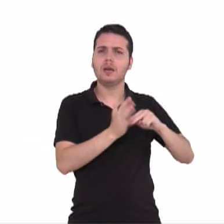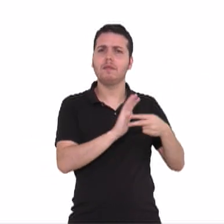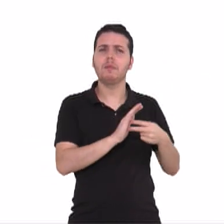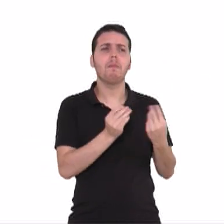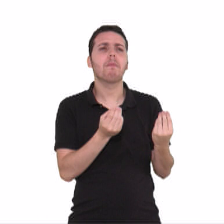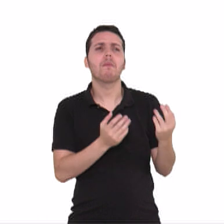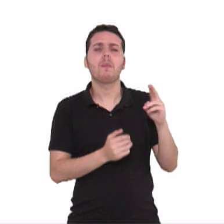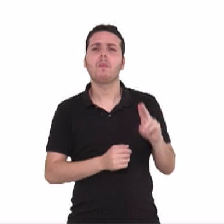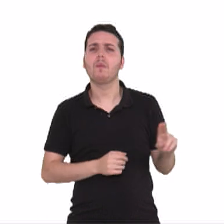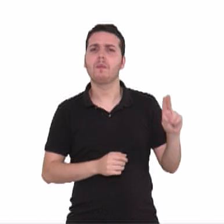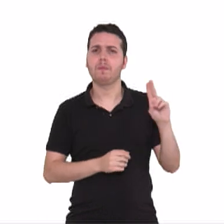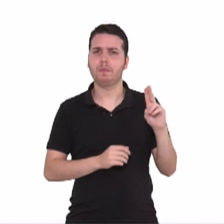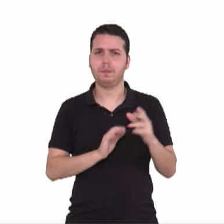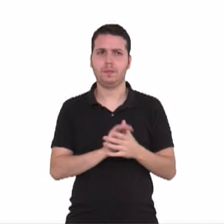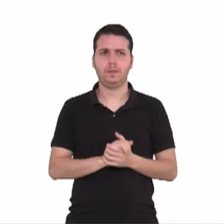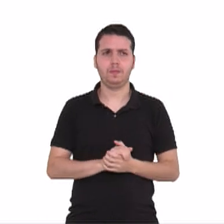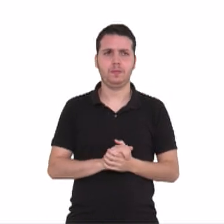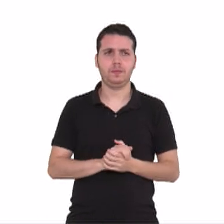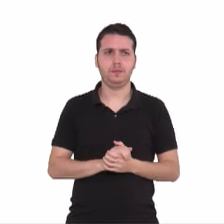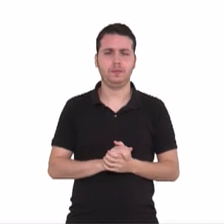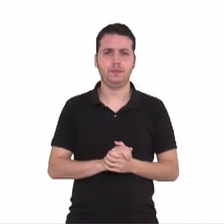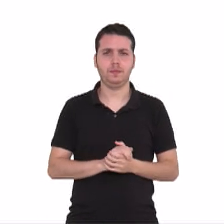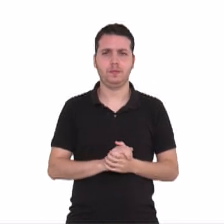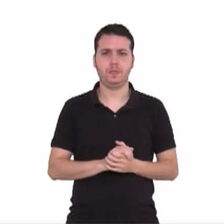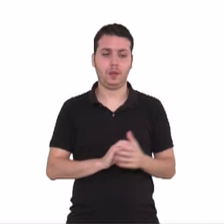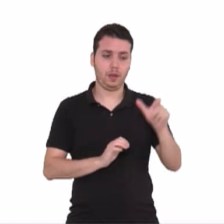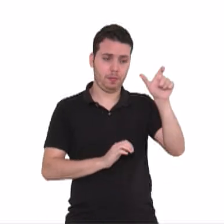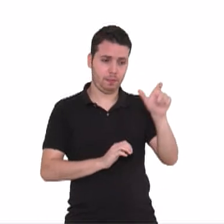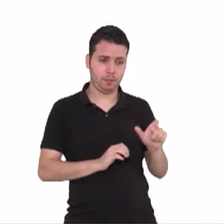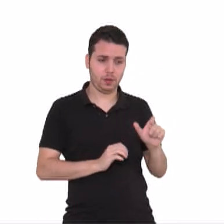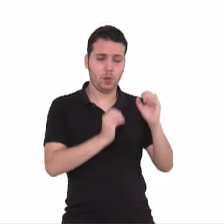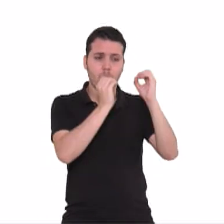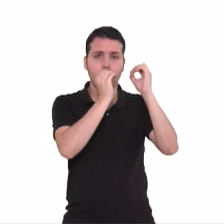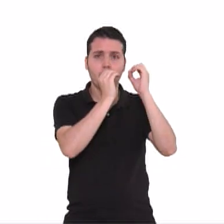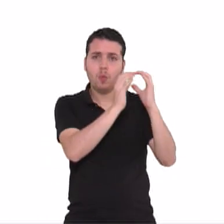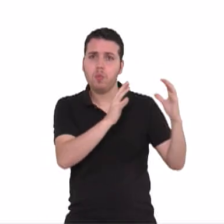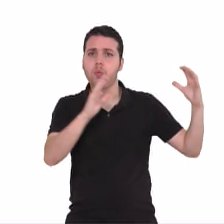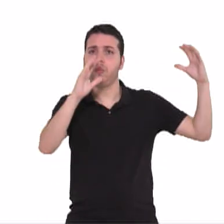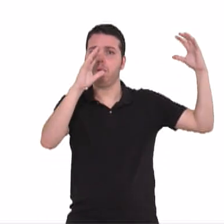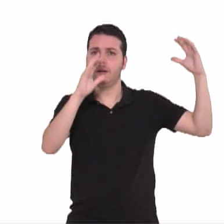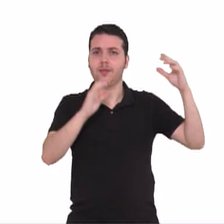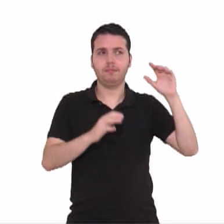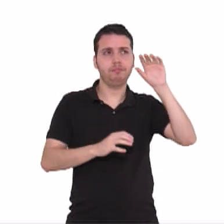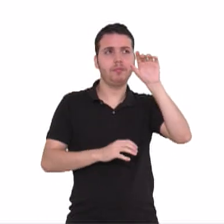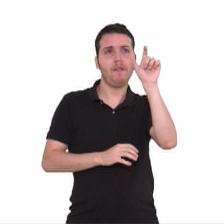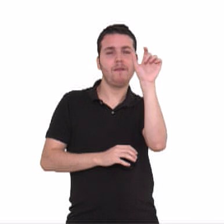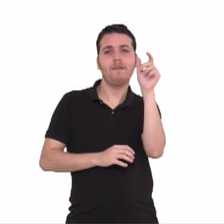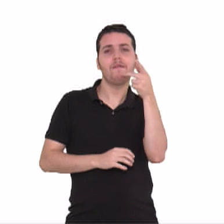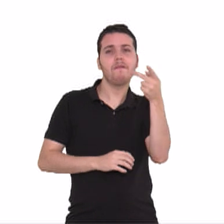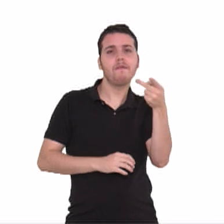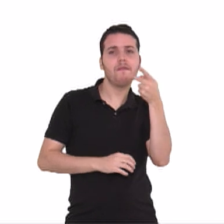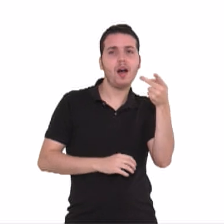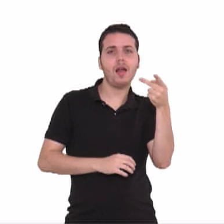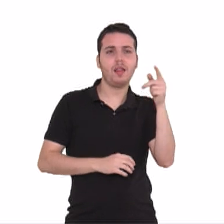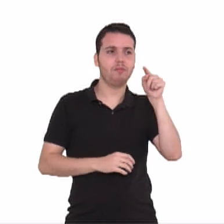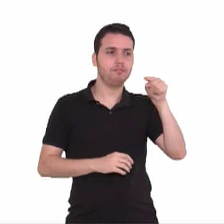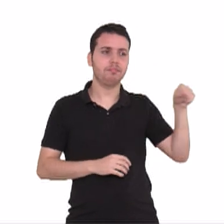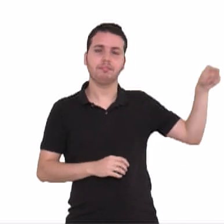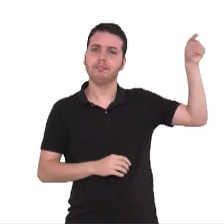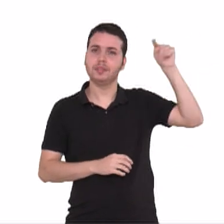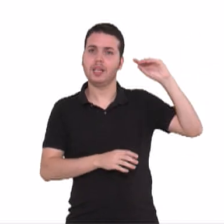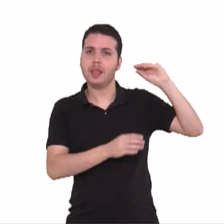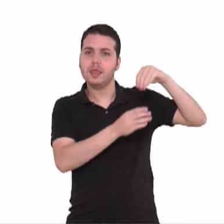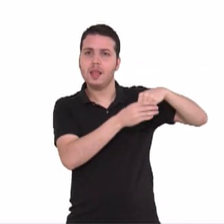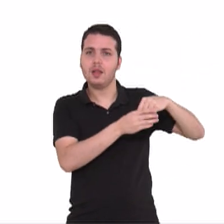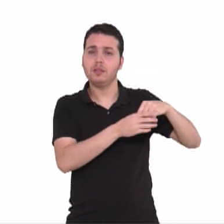servem? A fala das personagens em uma história em quadrinho são escritas dentro de balões, de acordo